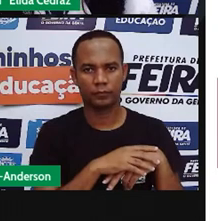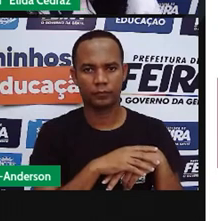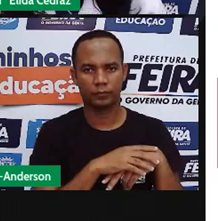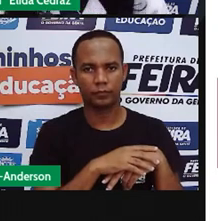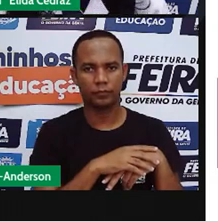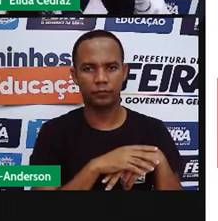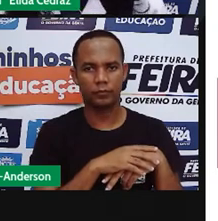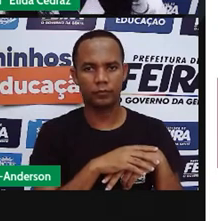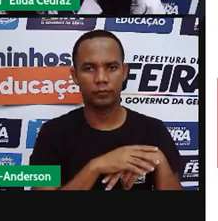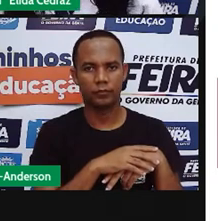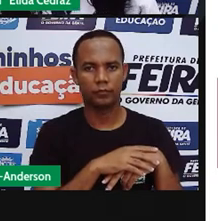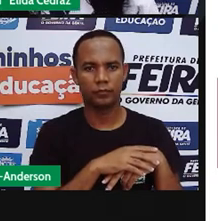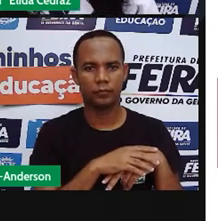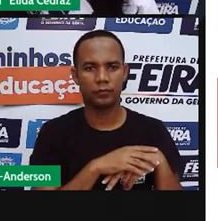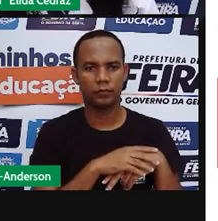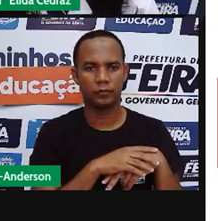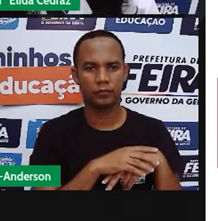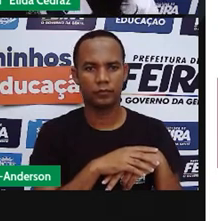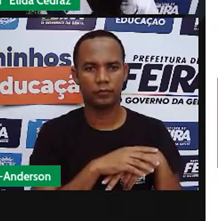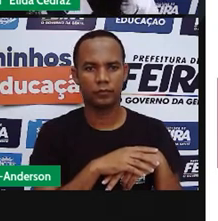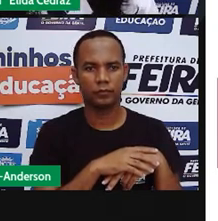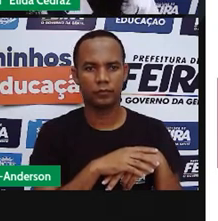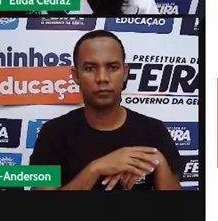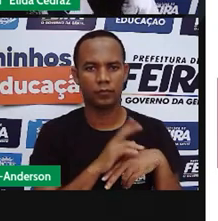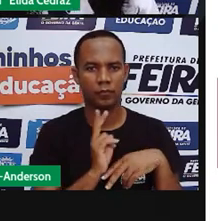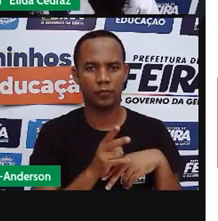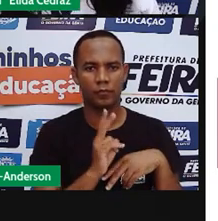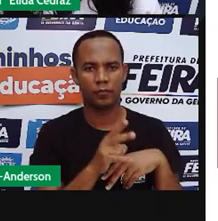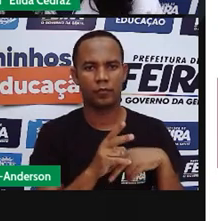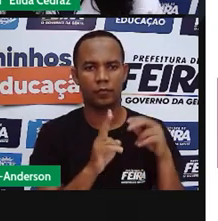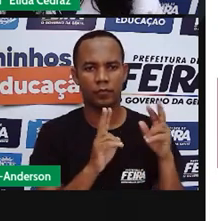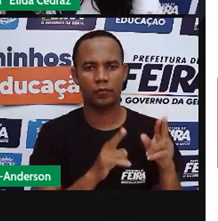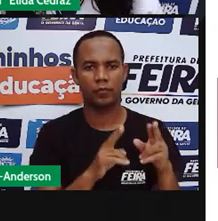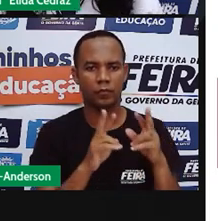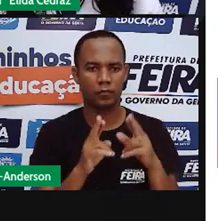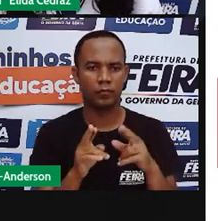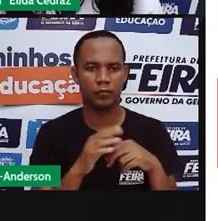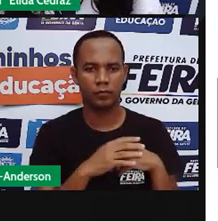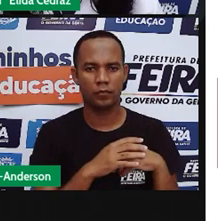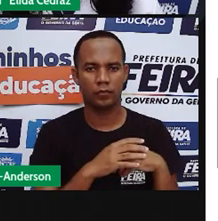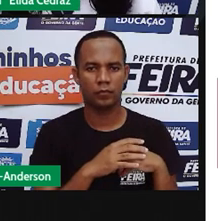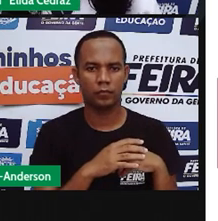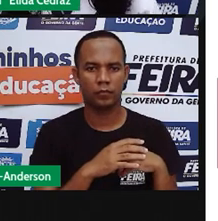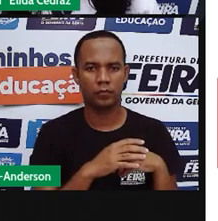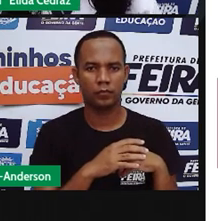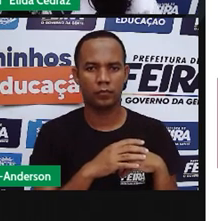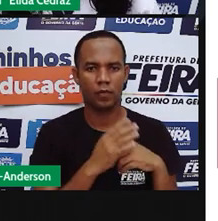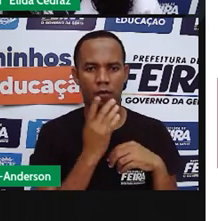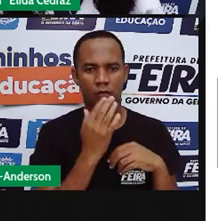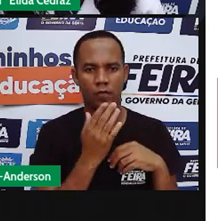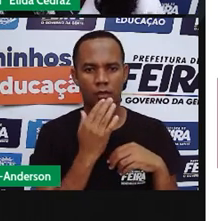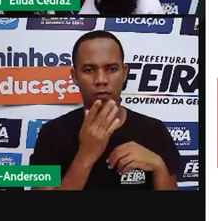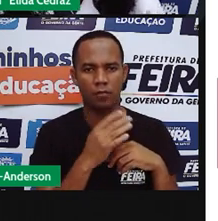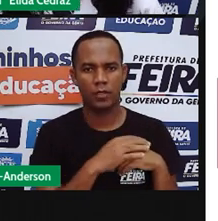sequência? A sequência é uma série que se repete, tá bom? Então vamos lá?